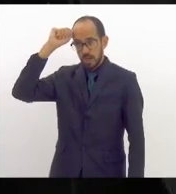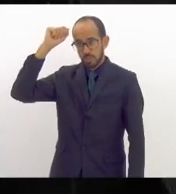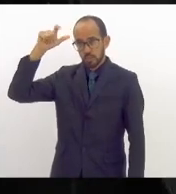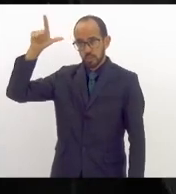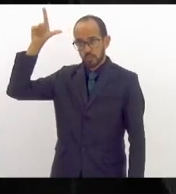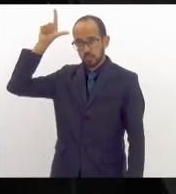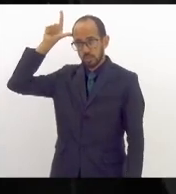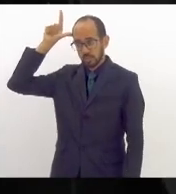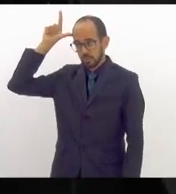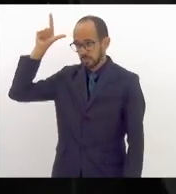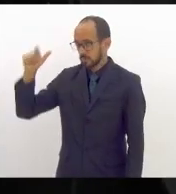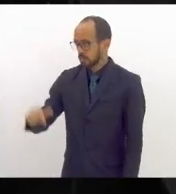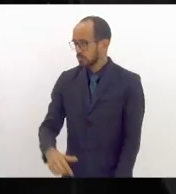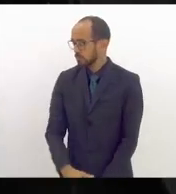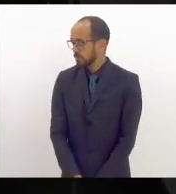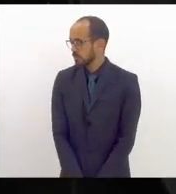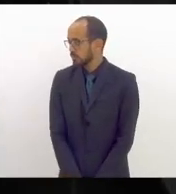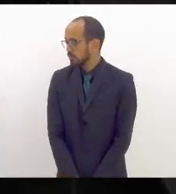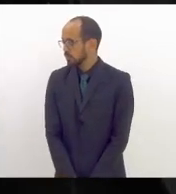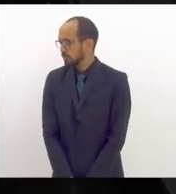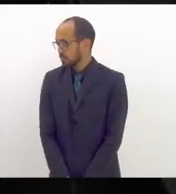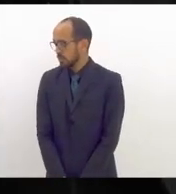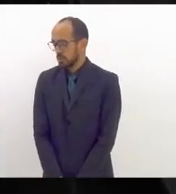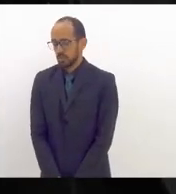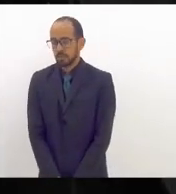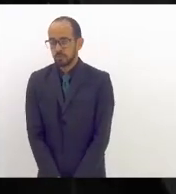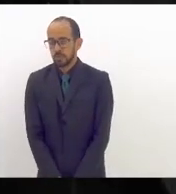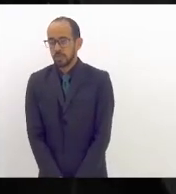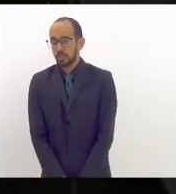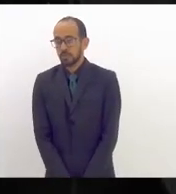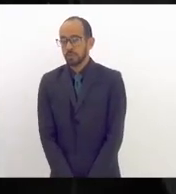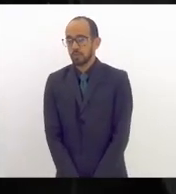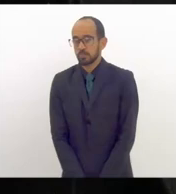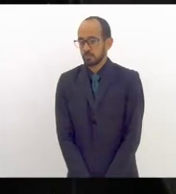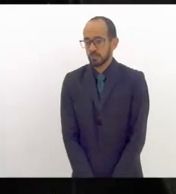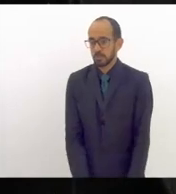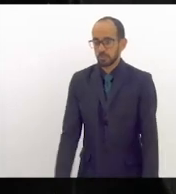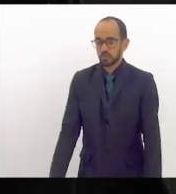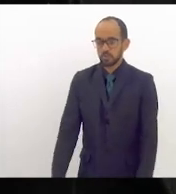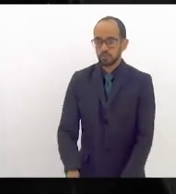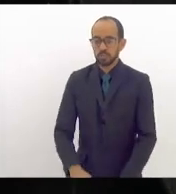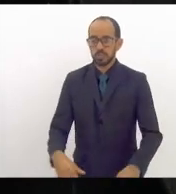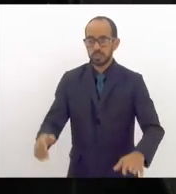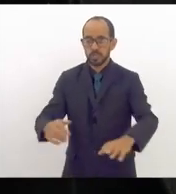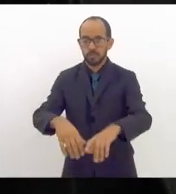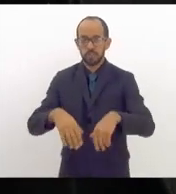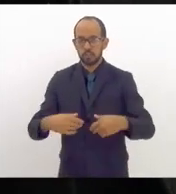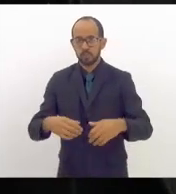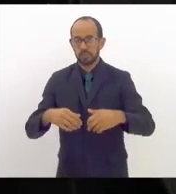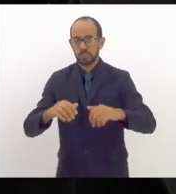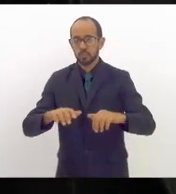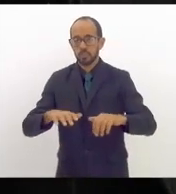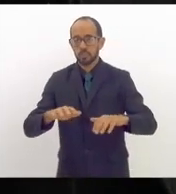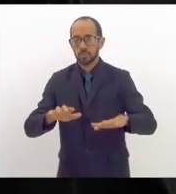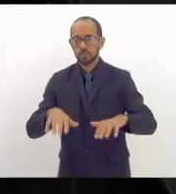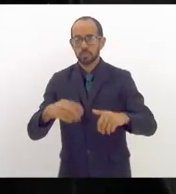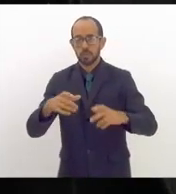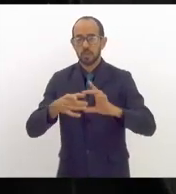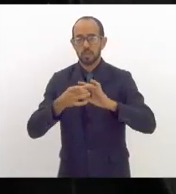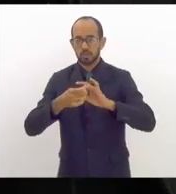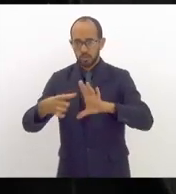Alexandre de Moraes senhor presidente a democracia é um teste